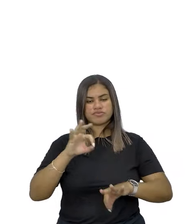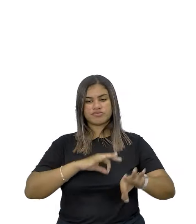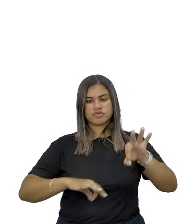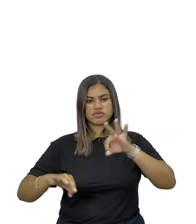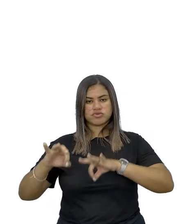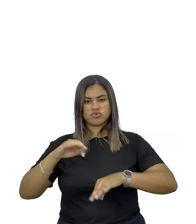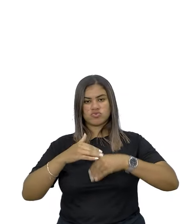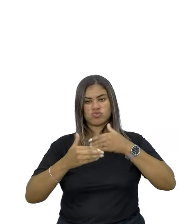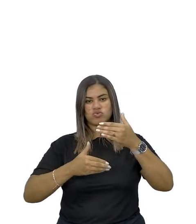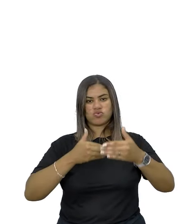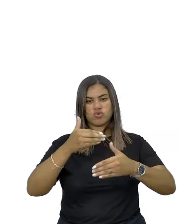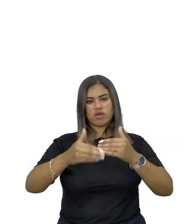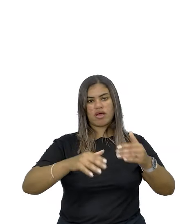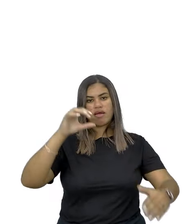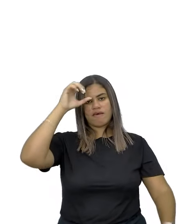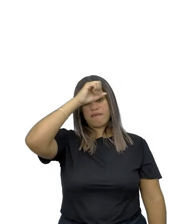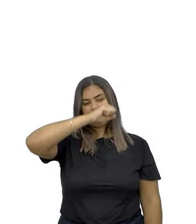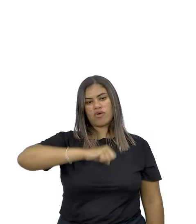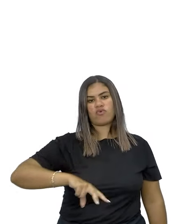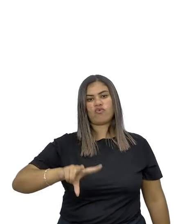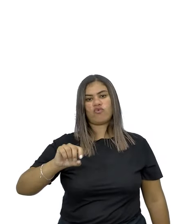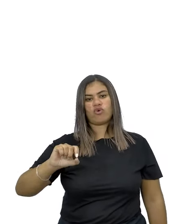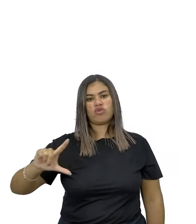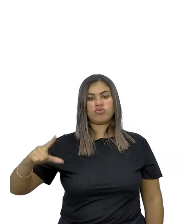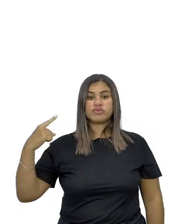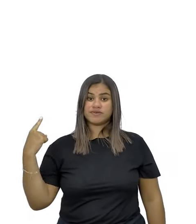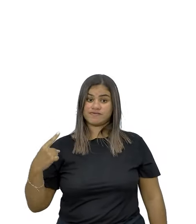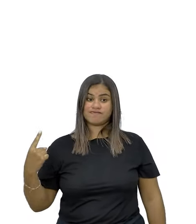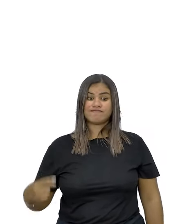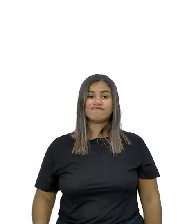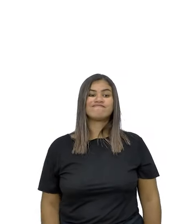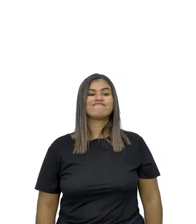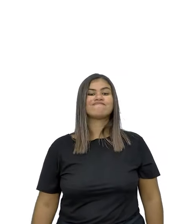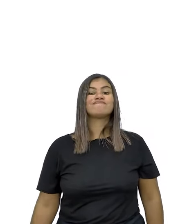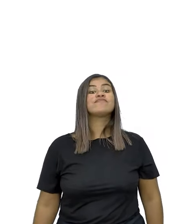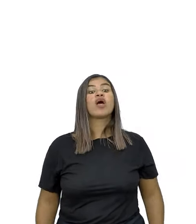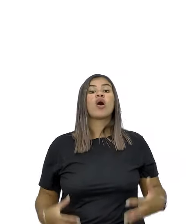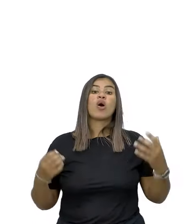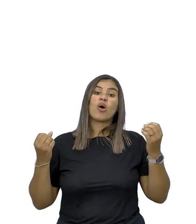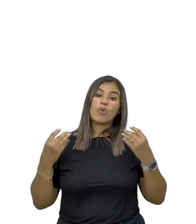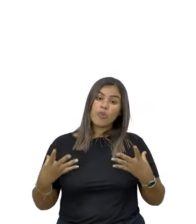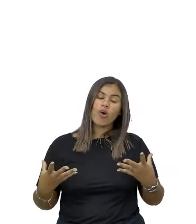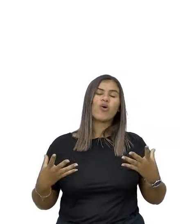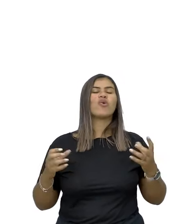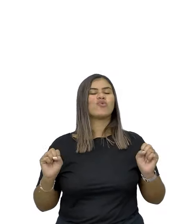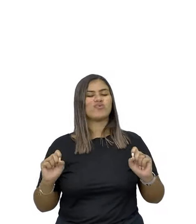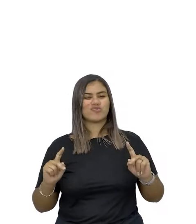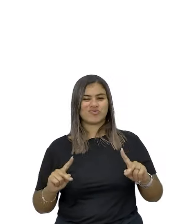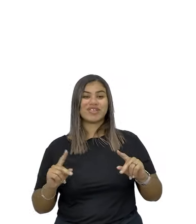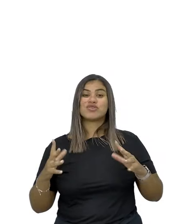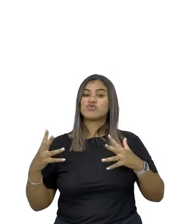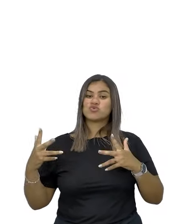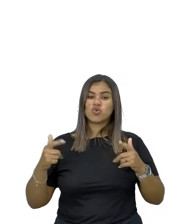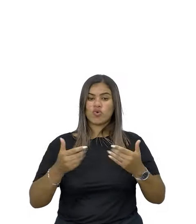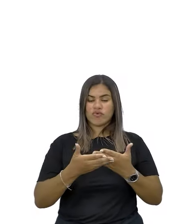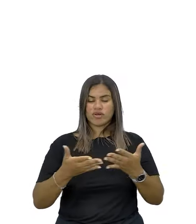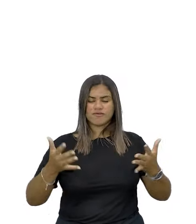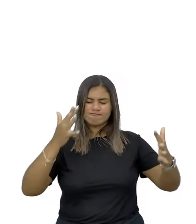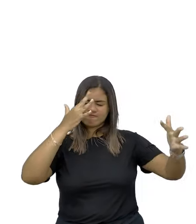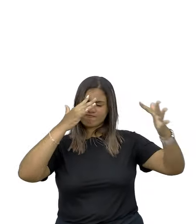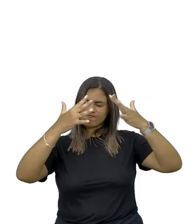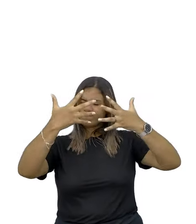da situação de aprendizagem do volume 1. Bom, tudo isso eu gostaria que vocês agora pensassem um pouquinho